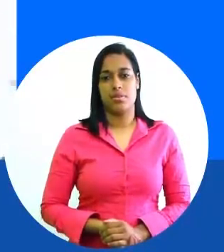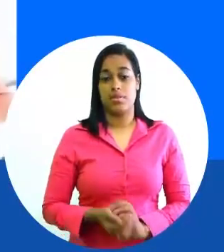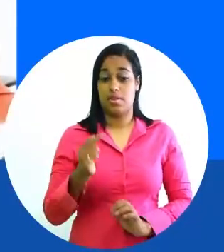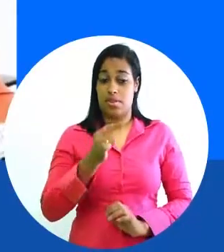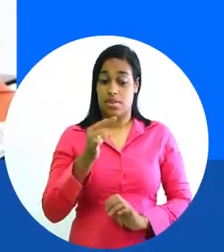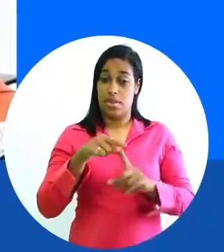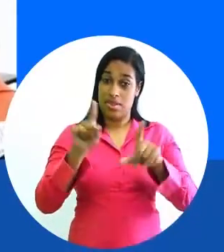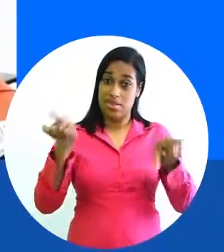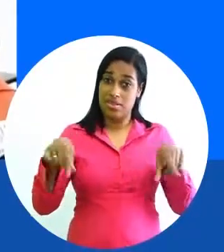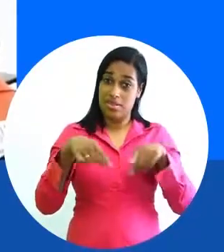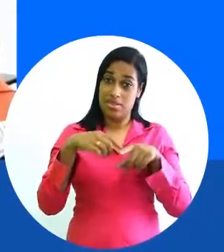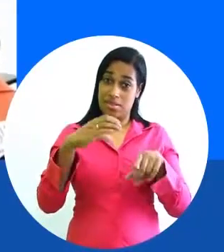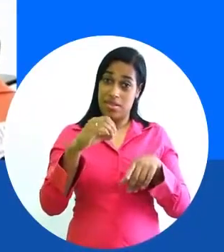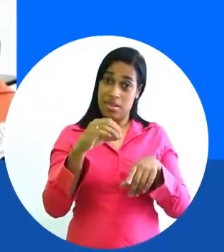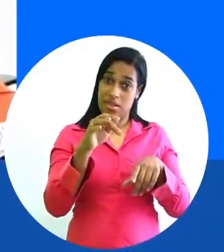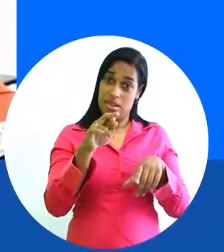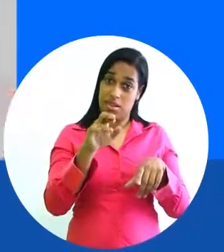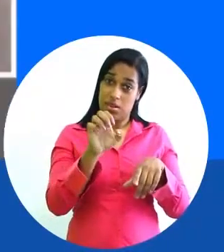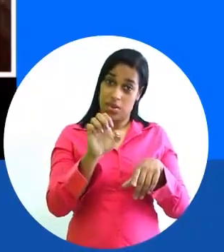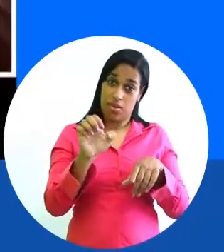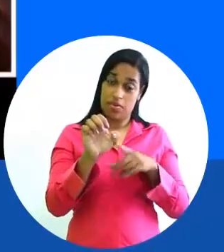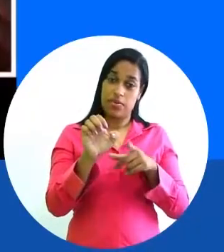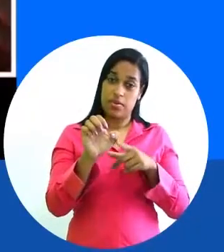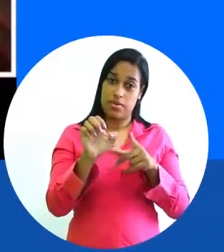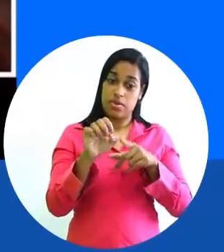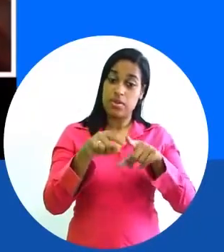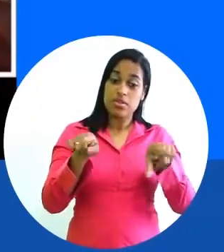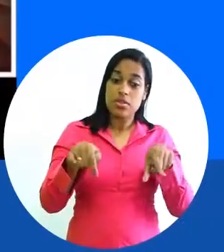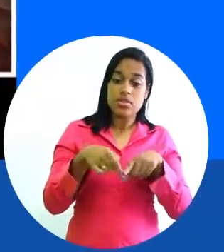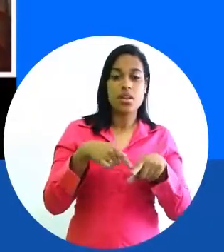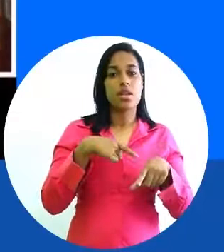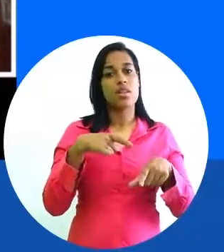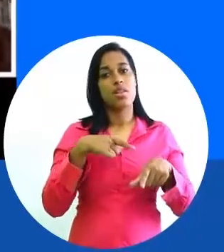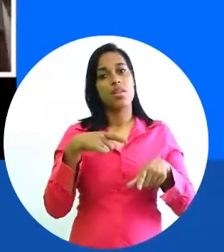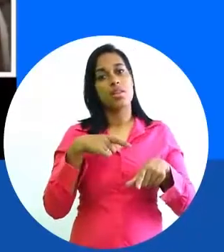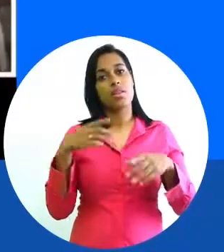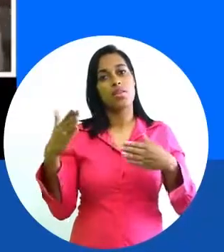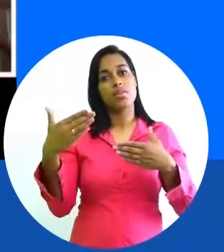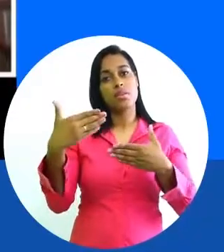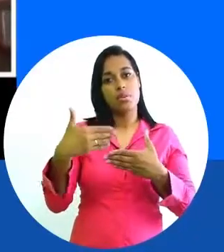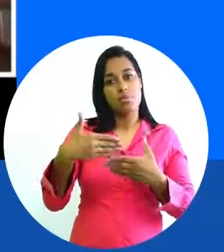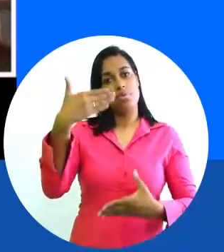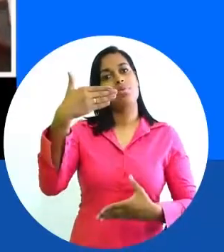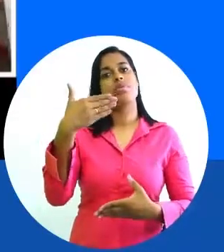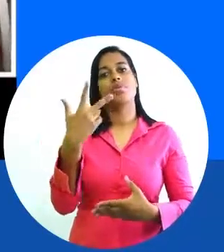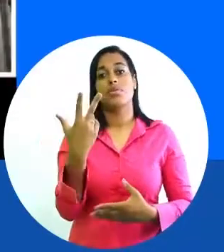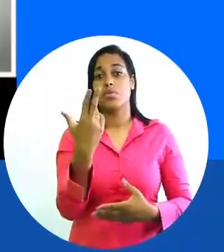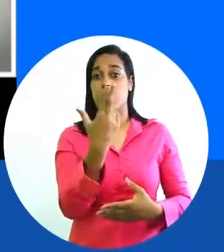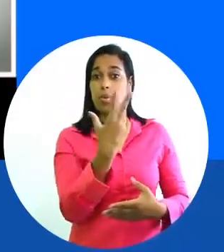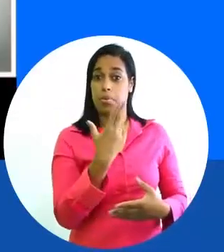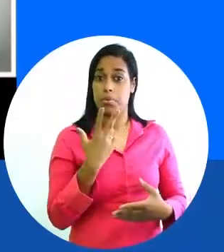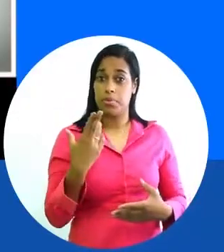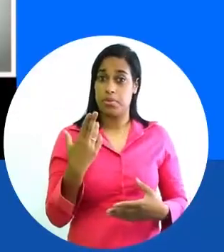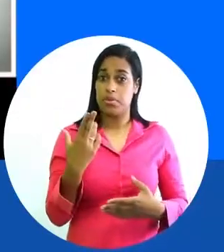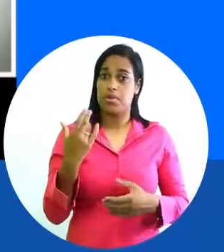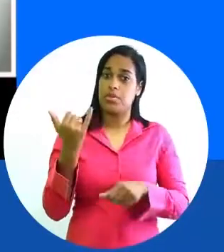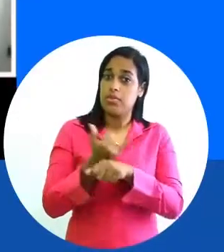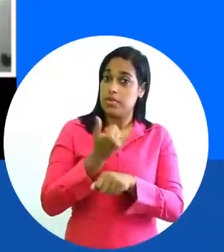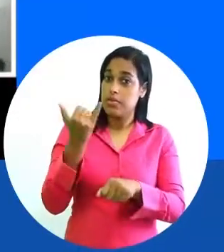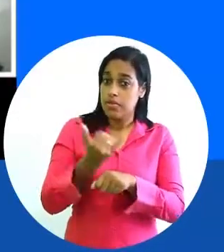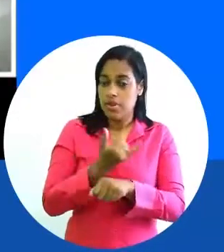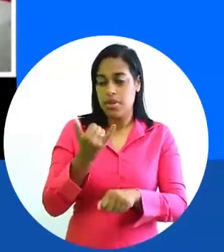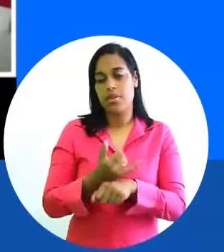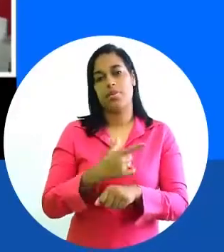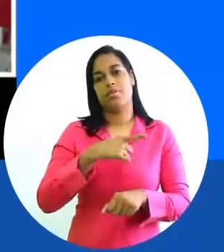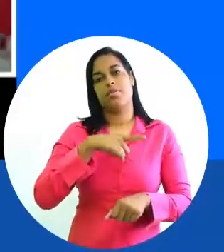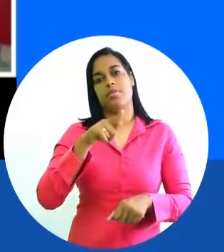Nessa sala-cofre foi montada uma sala onde eu tenho paredes duplas com ferro no meio dentro destas paredes, eu tenho gás